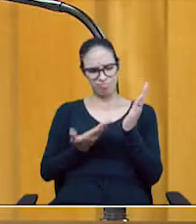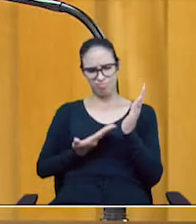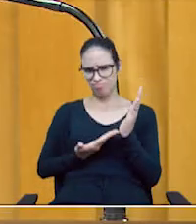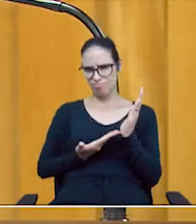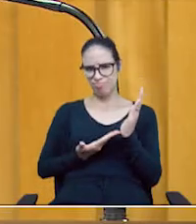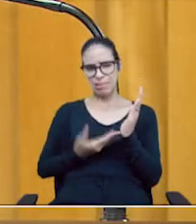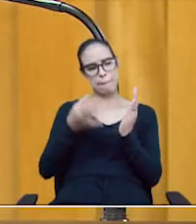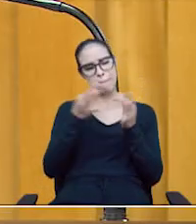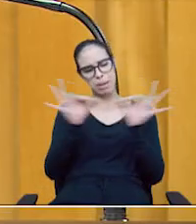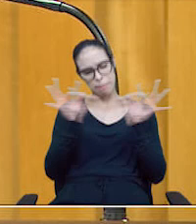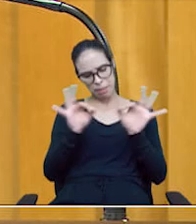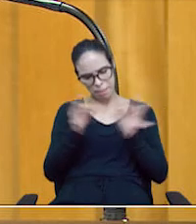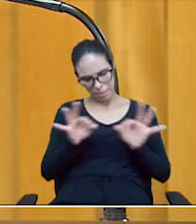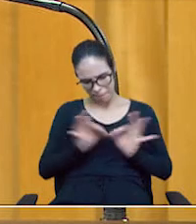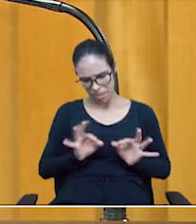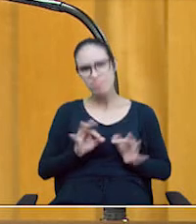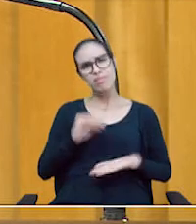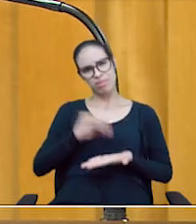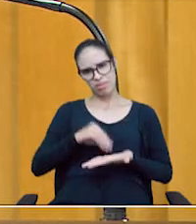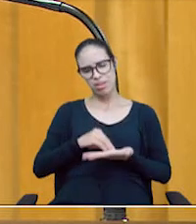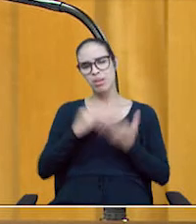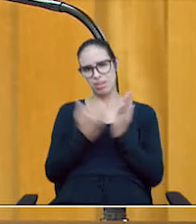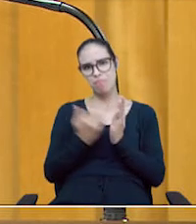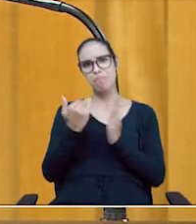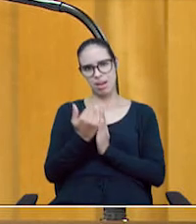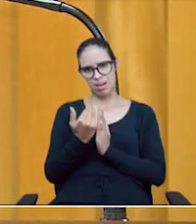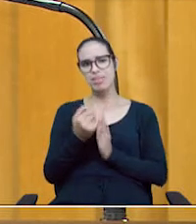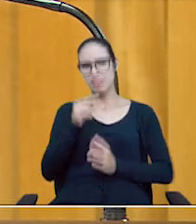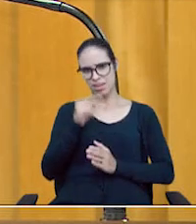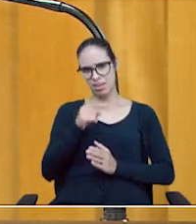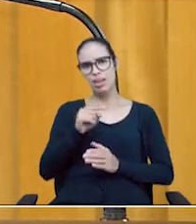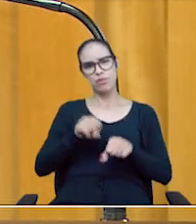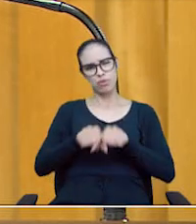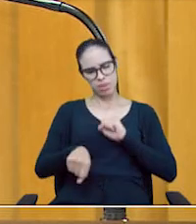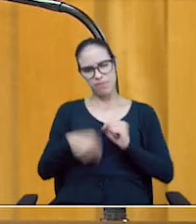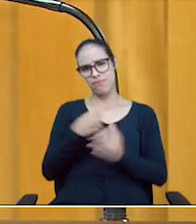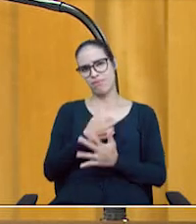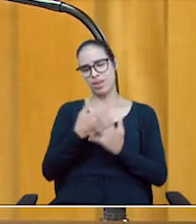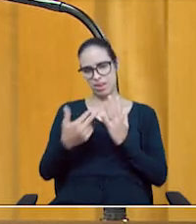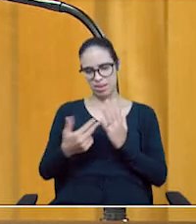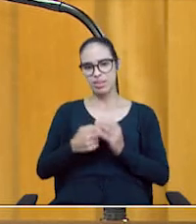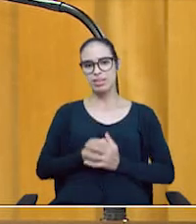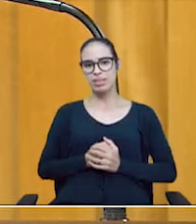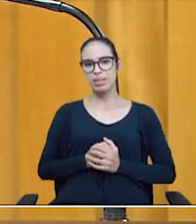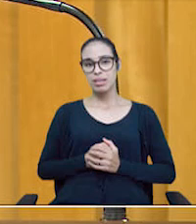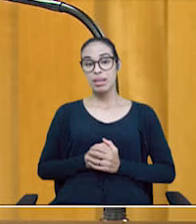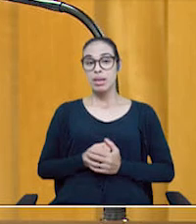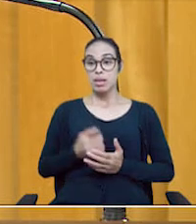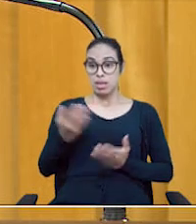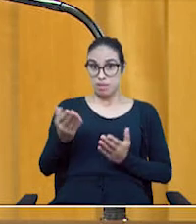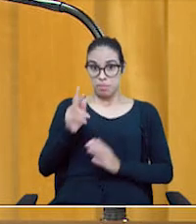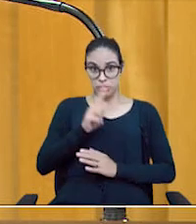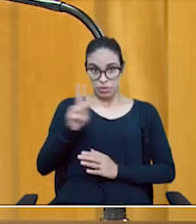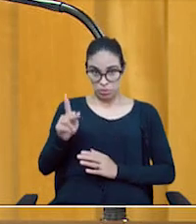nessas colocações e nessas posições, digamos assim. Mas o Giovanni, ele é juiz do trabalho